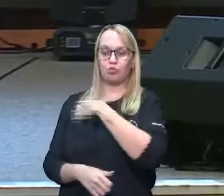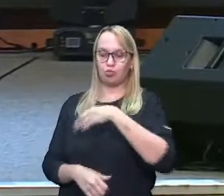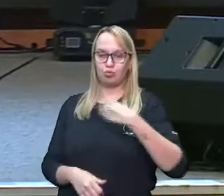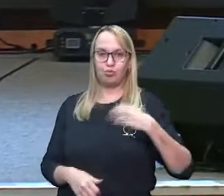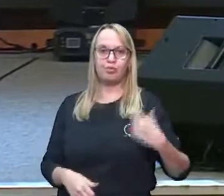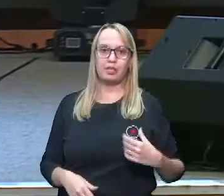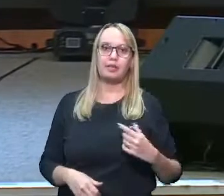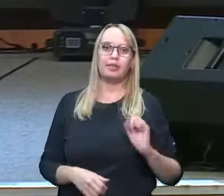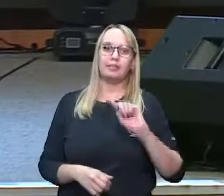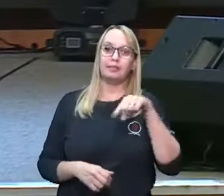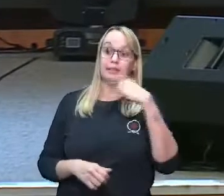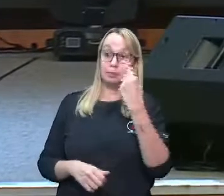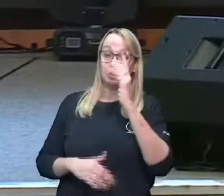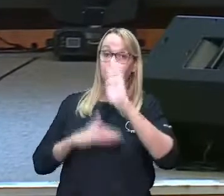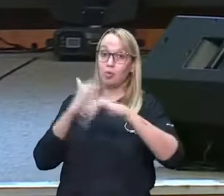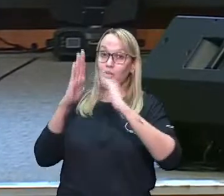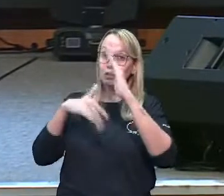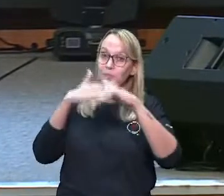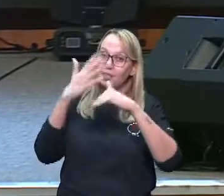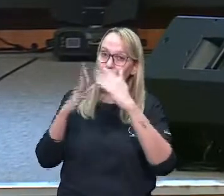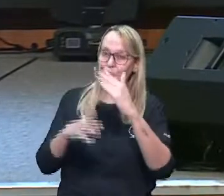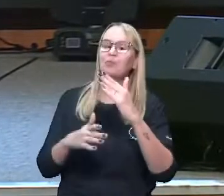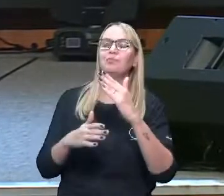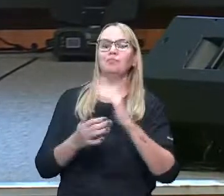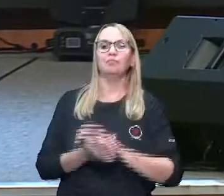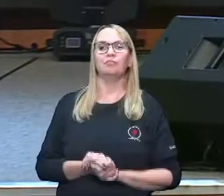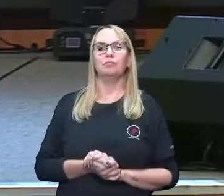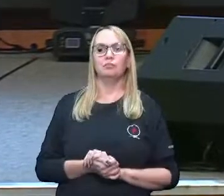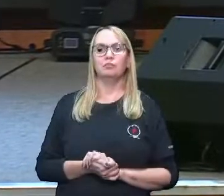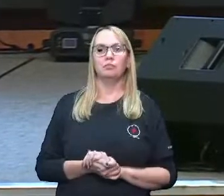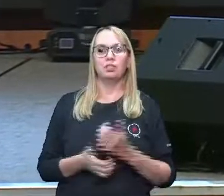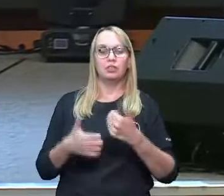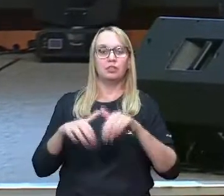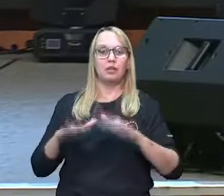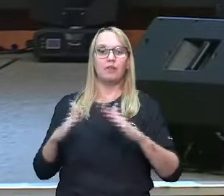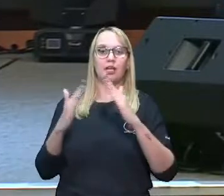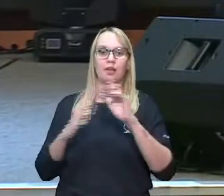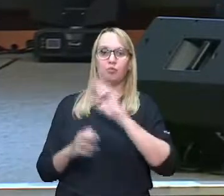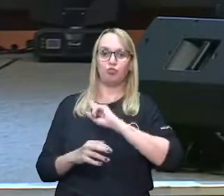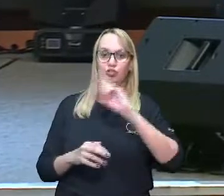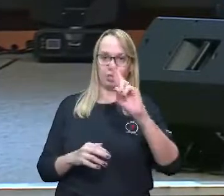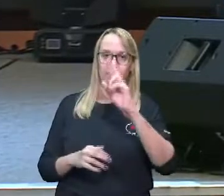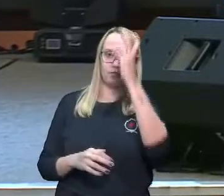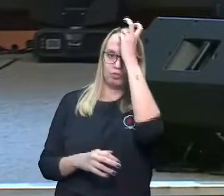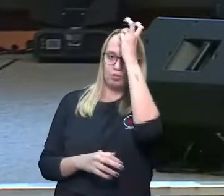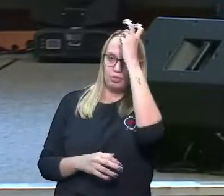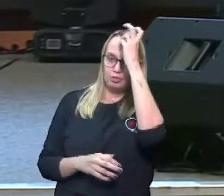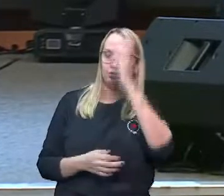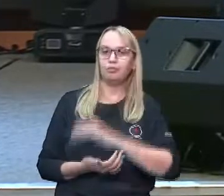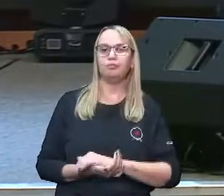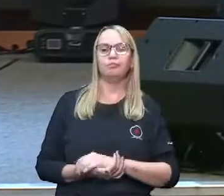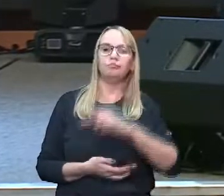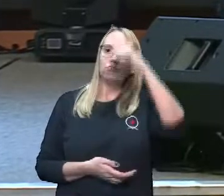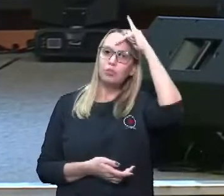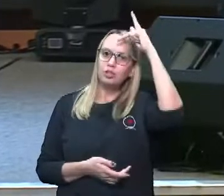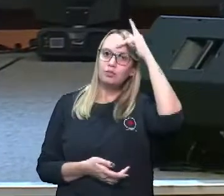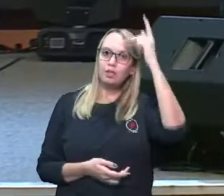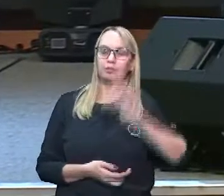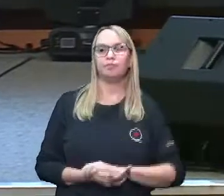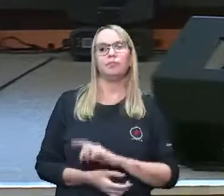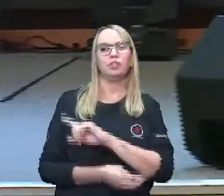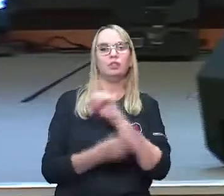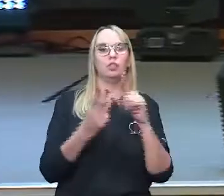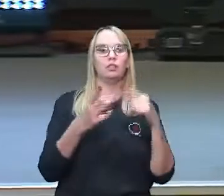veio a ser homem próspero e estava na casa de seu senhor egípcio. Sabe qual é o terceiro